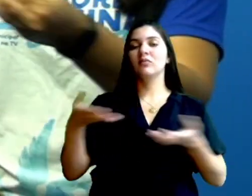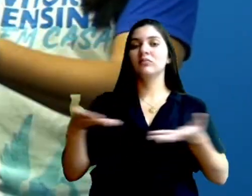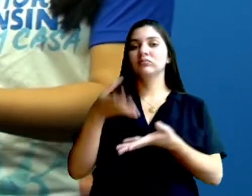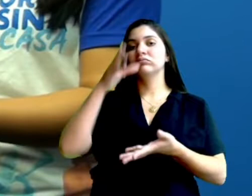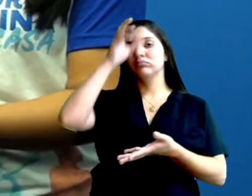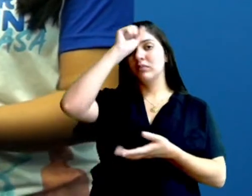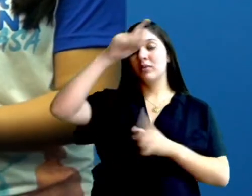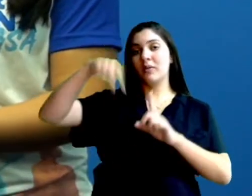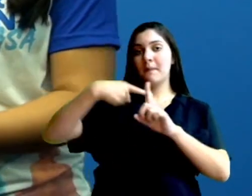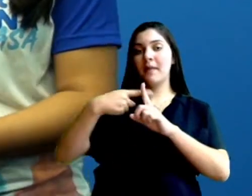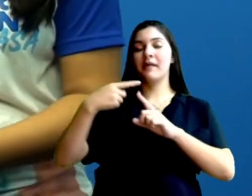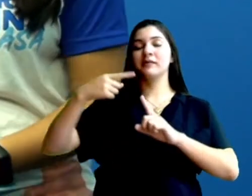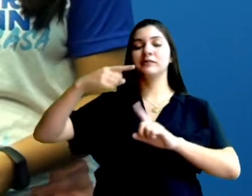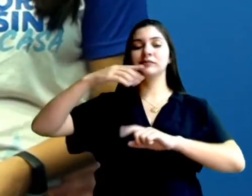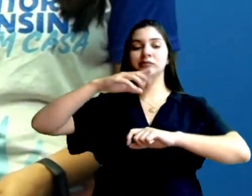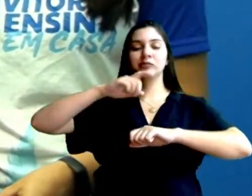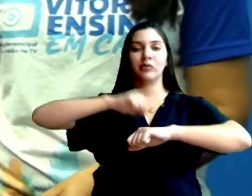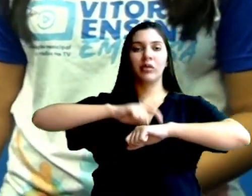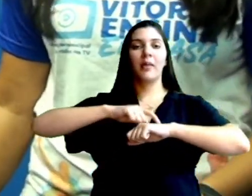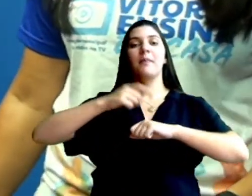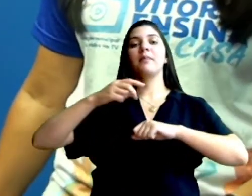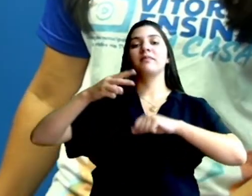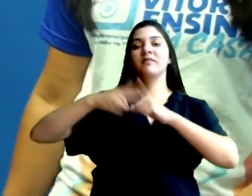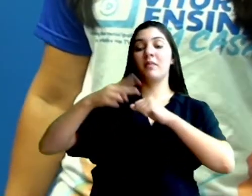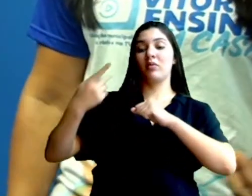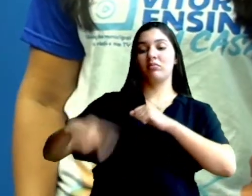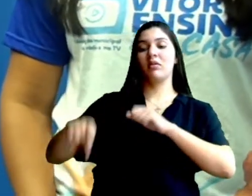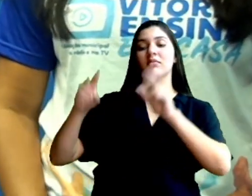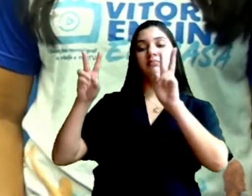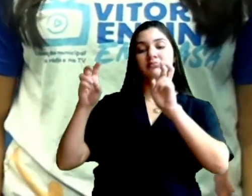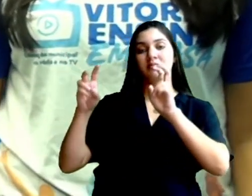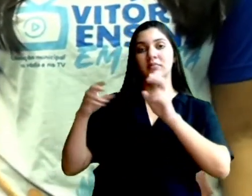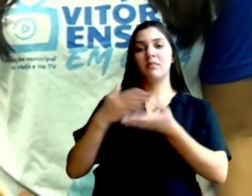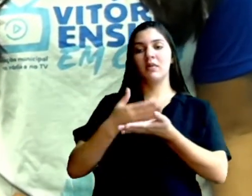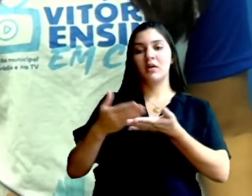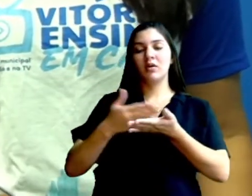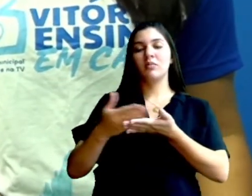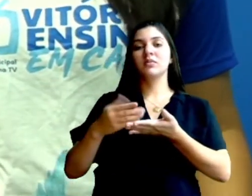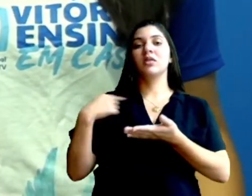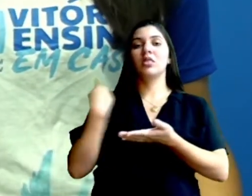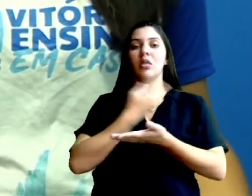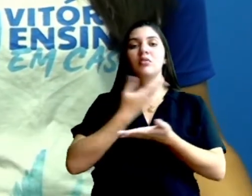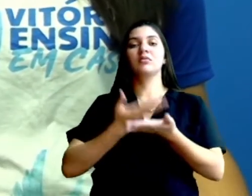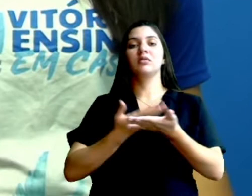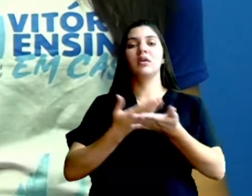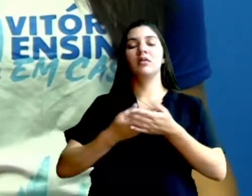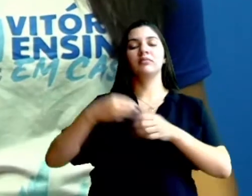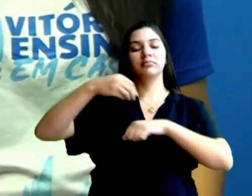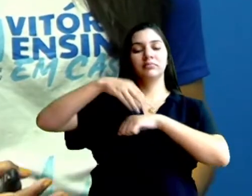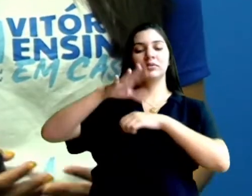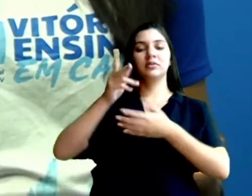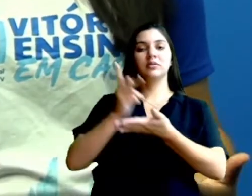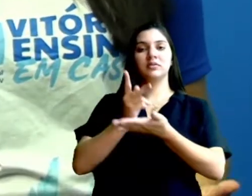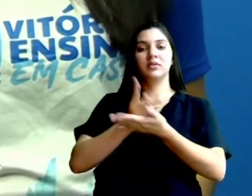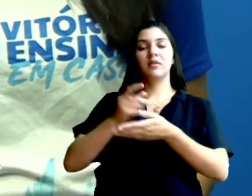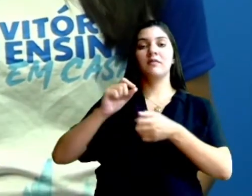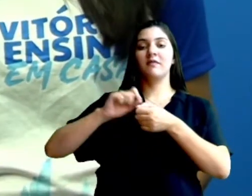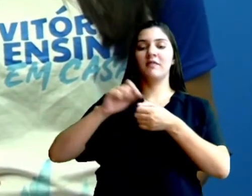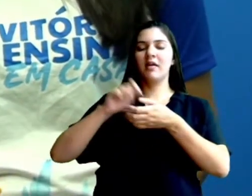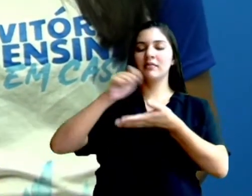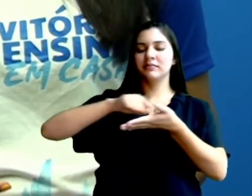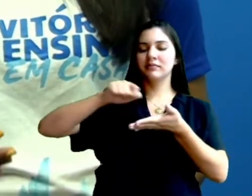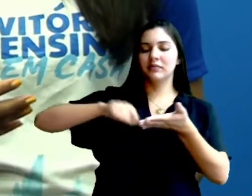aprender mais um tempo verbal desse modo, tá bom? E para o início da nossa aula, a dica de sempre, façam as